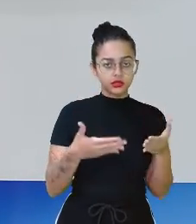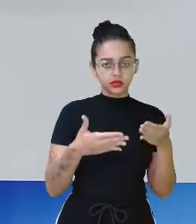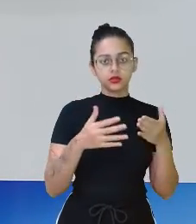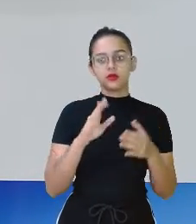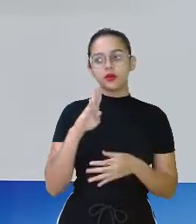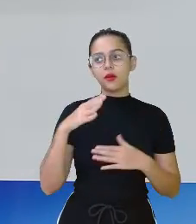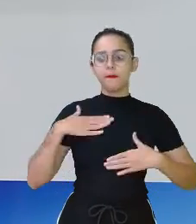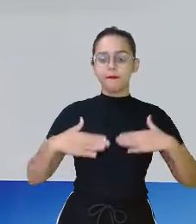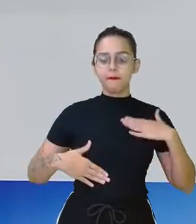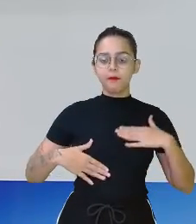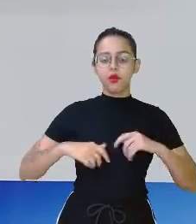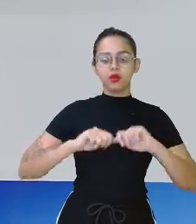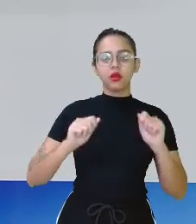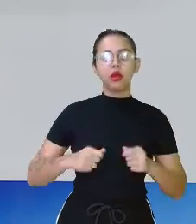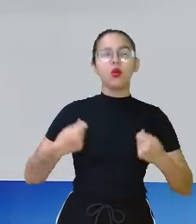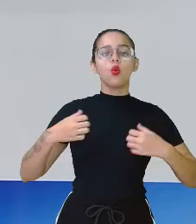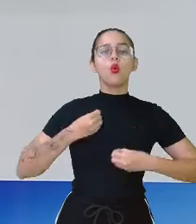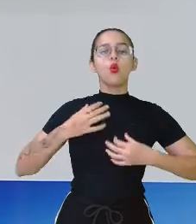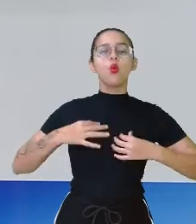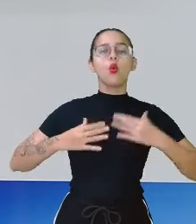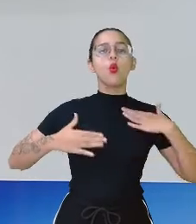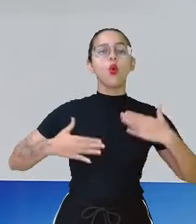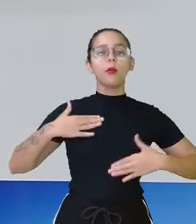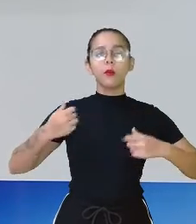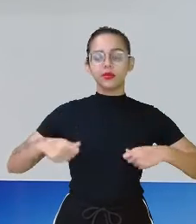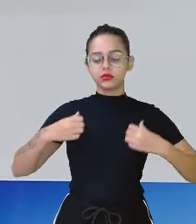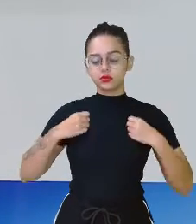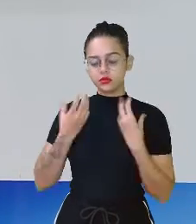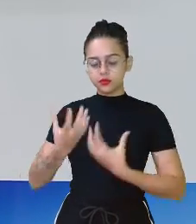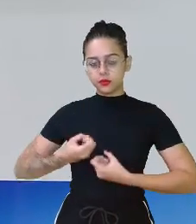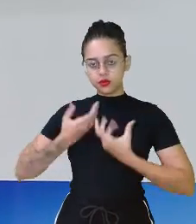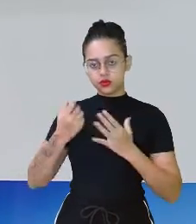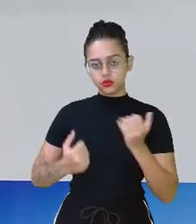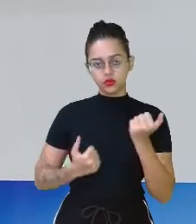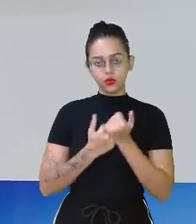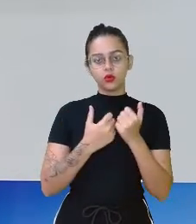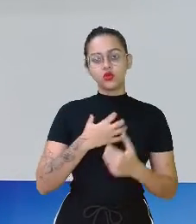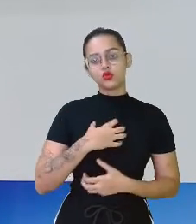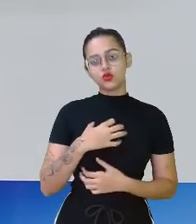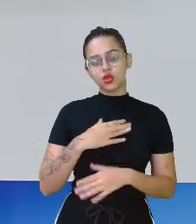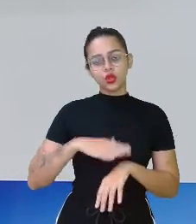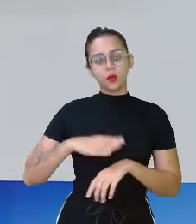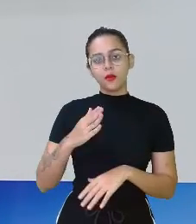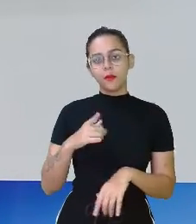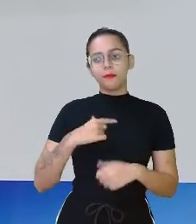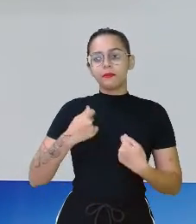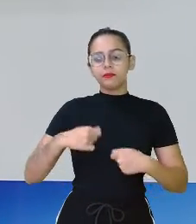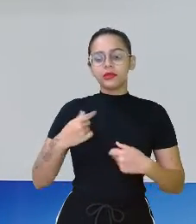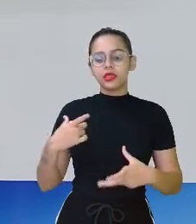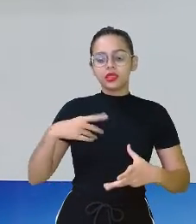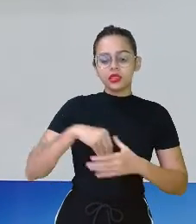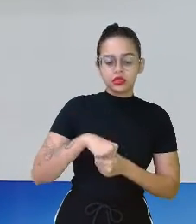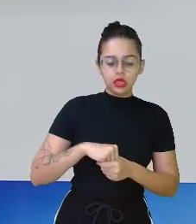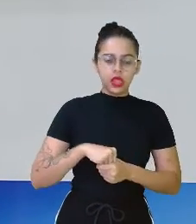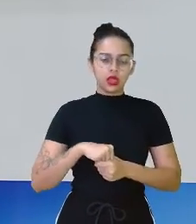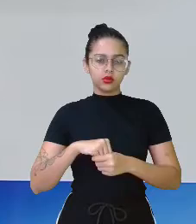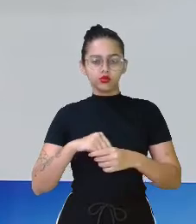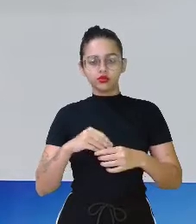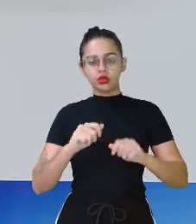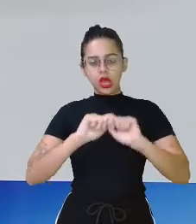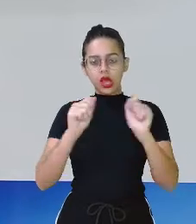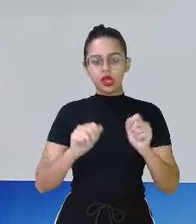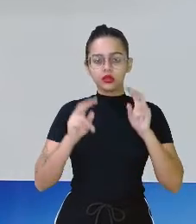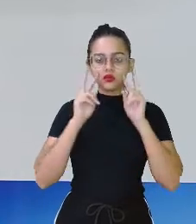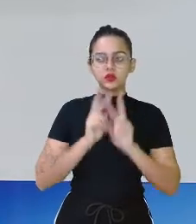caso da body art, o corpo tem que ser expressão e suporte, né, de uma forma um pouco mais, tem que estar mesmo dentro das artes